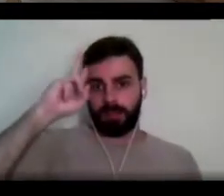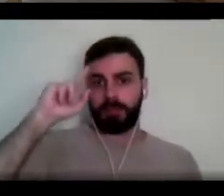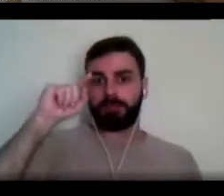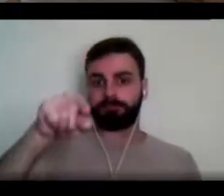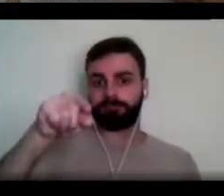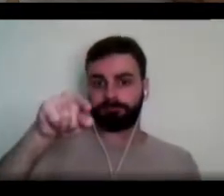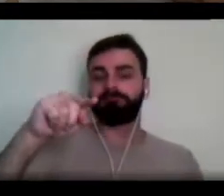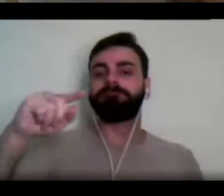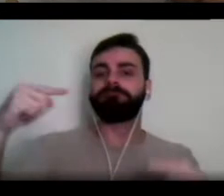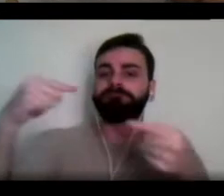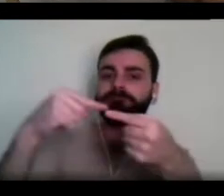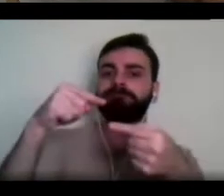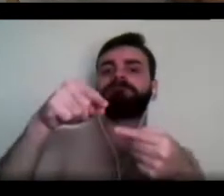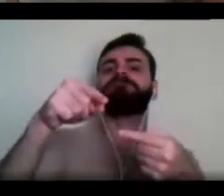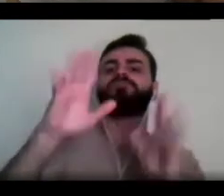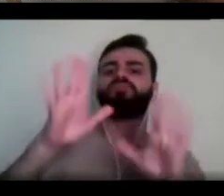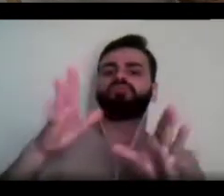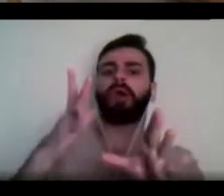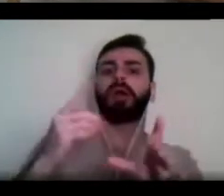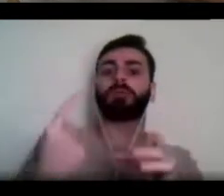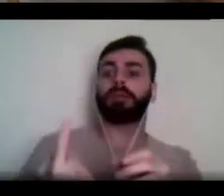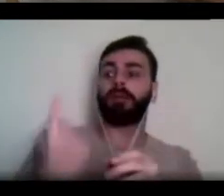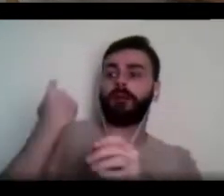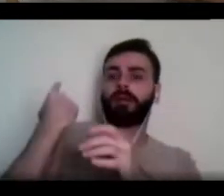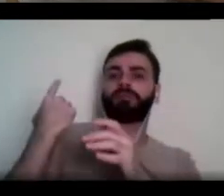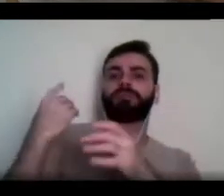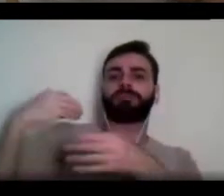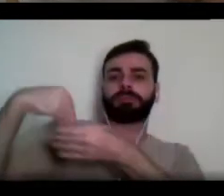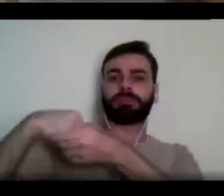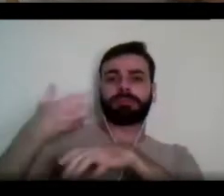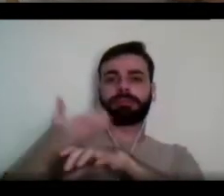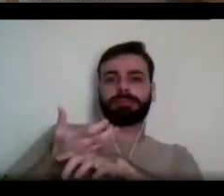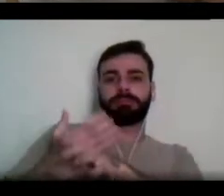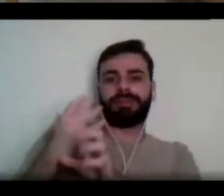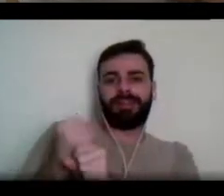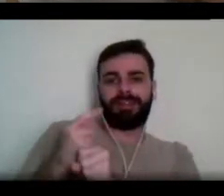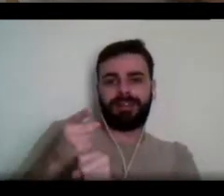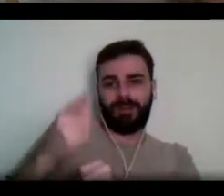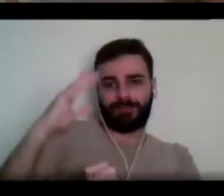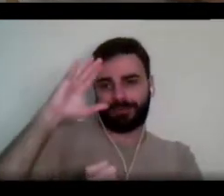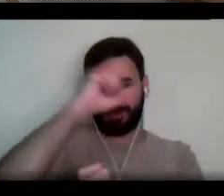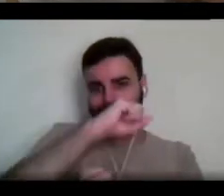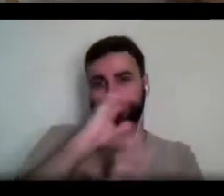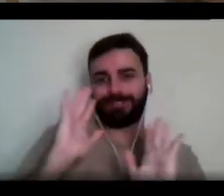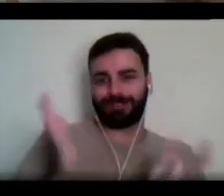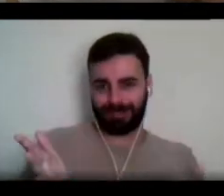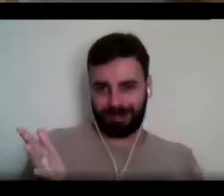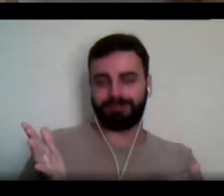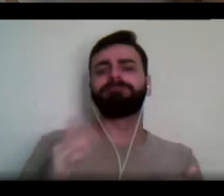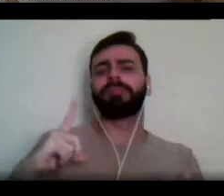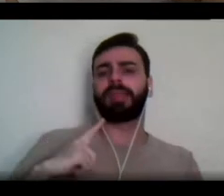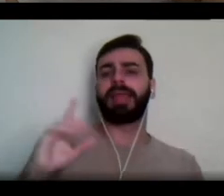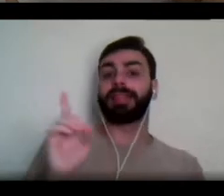ver com tudo que você aprendeu em cálculo, né? A derivada